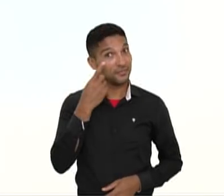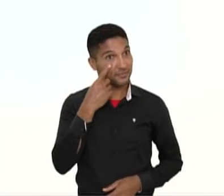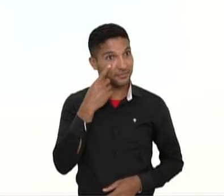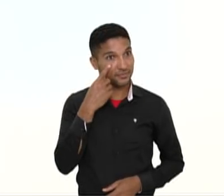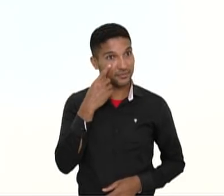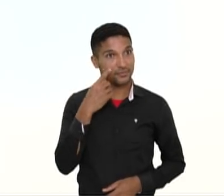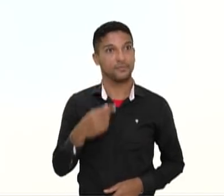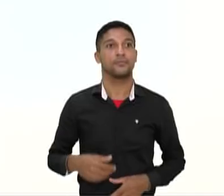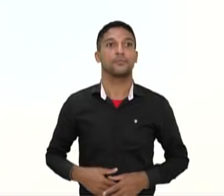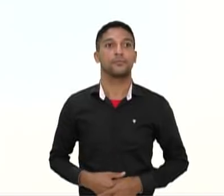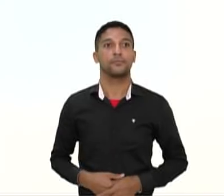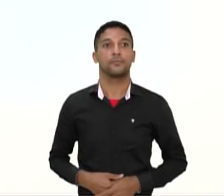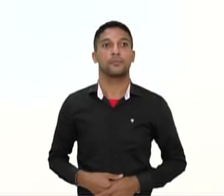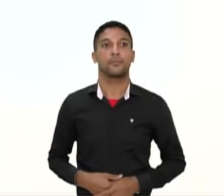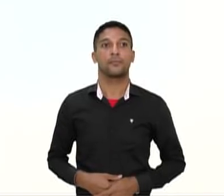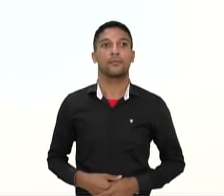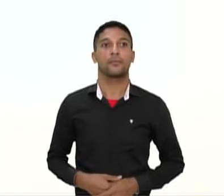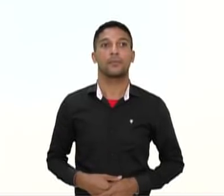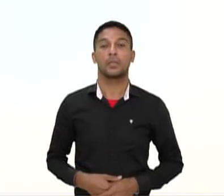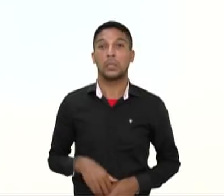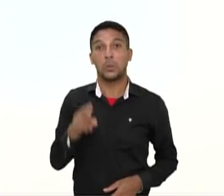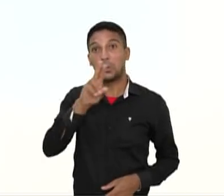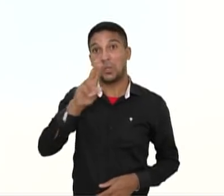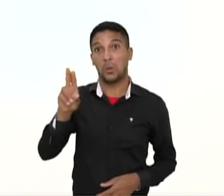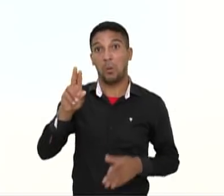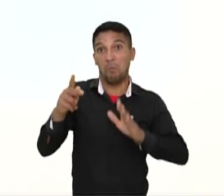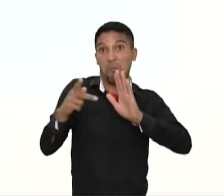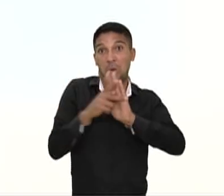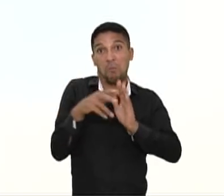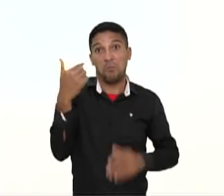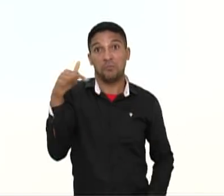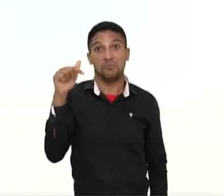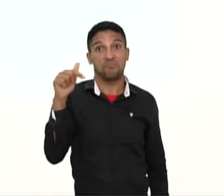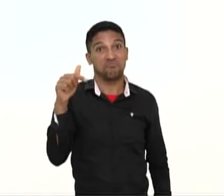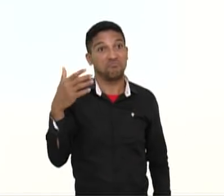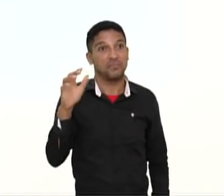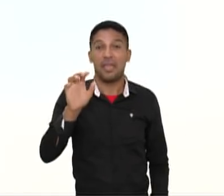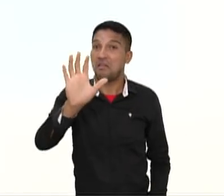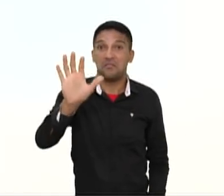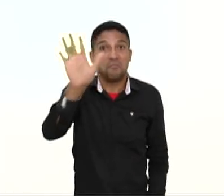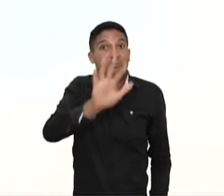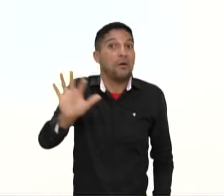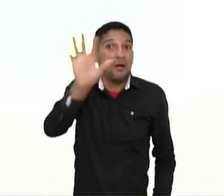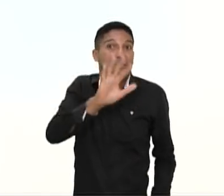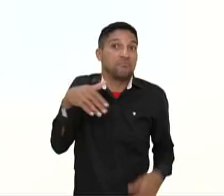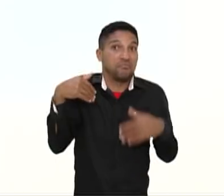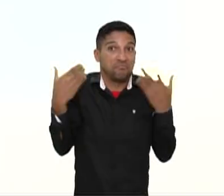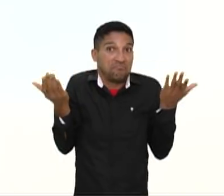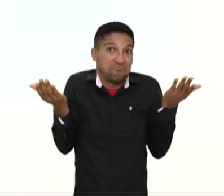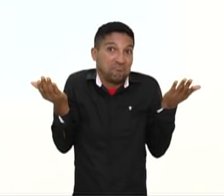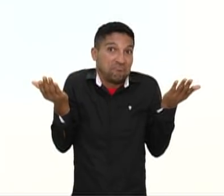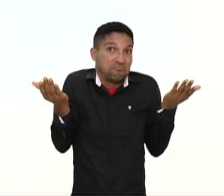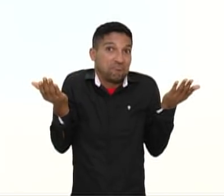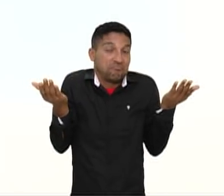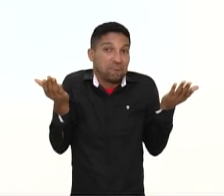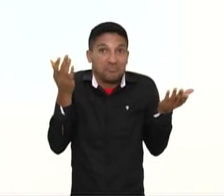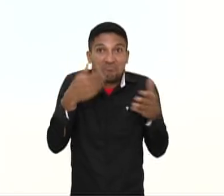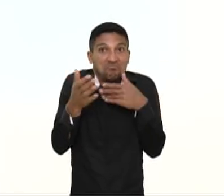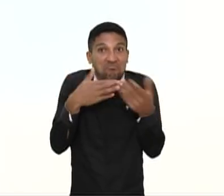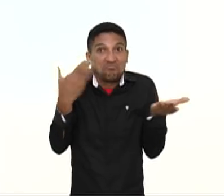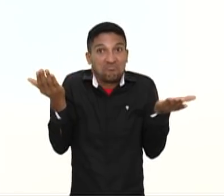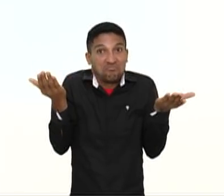aqui, ó. Isso aqui é uma figura que não tem um nome específico, né? Ó, uma figura, sei lá, uma figura qualquer, tá